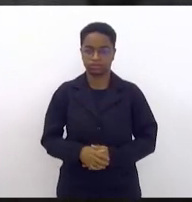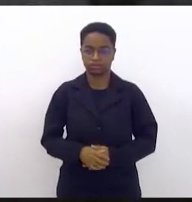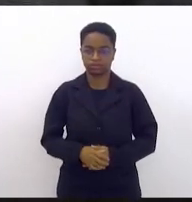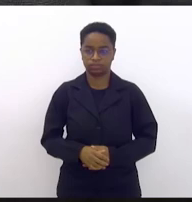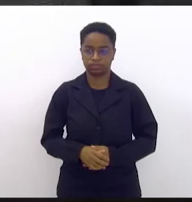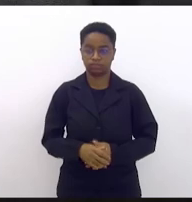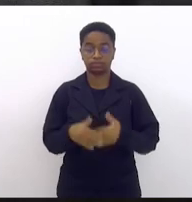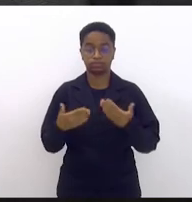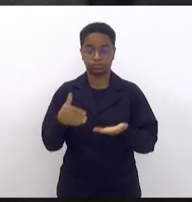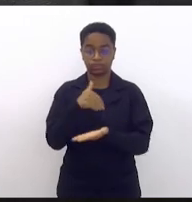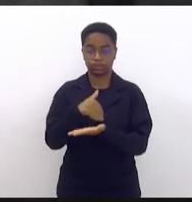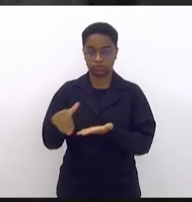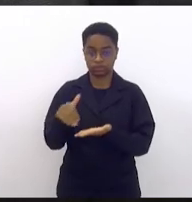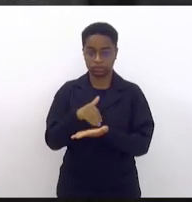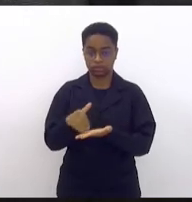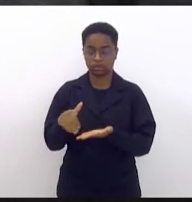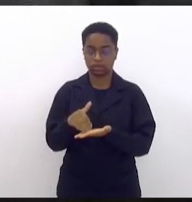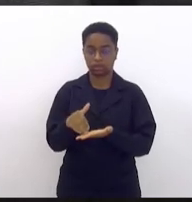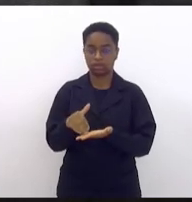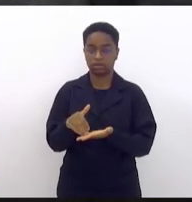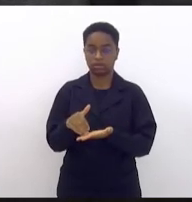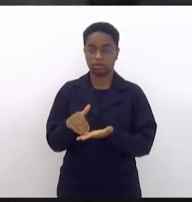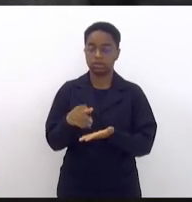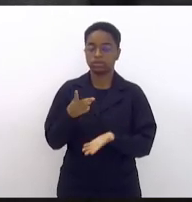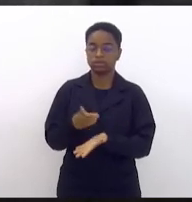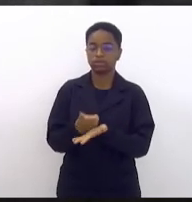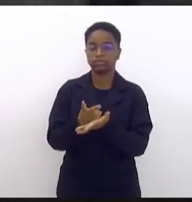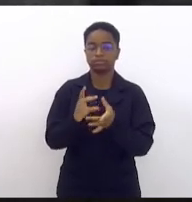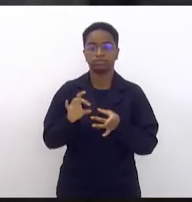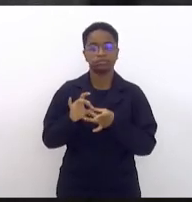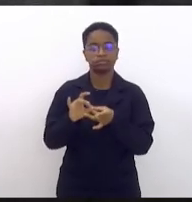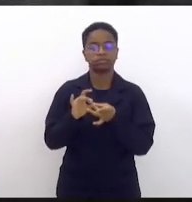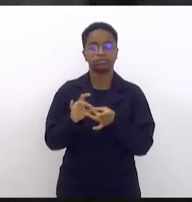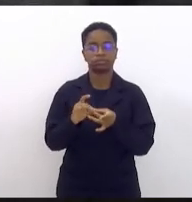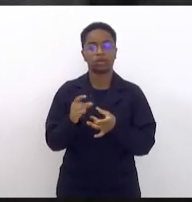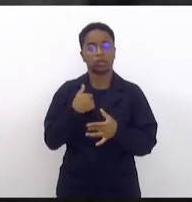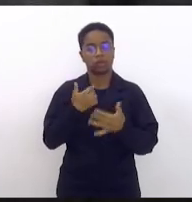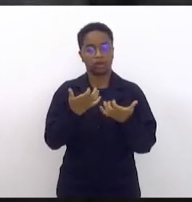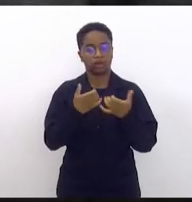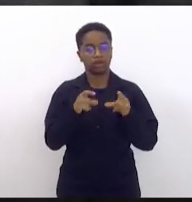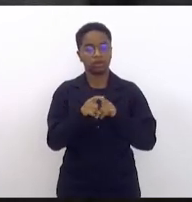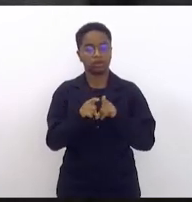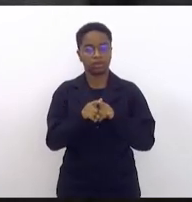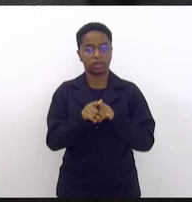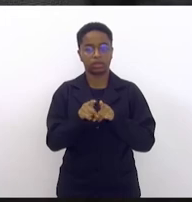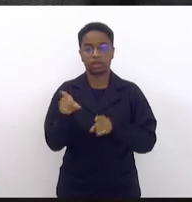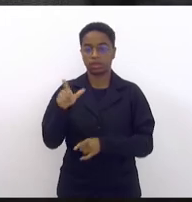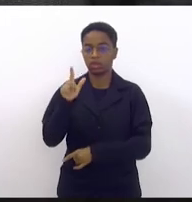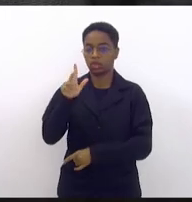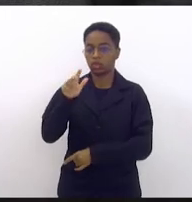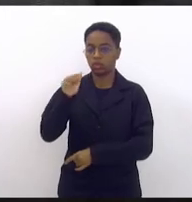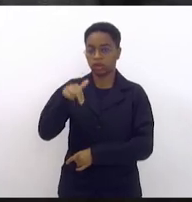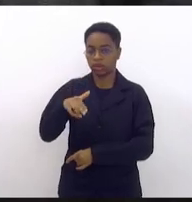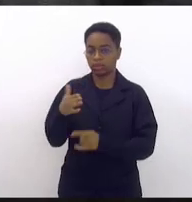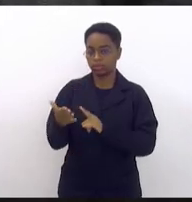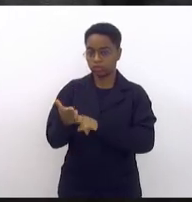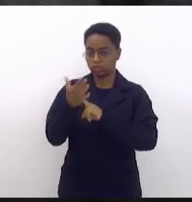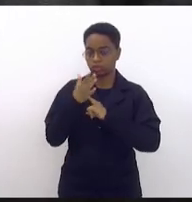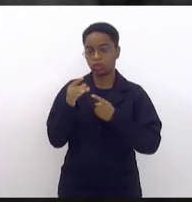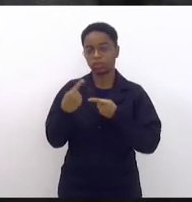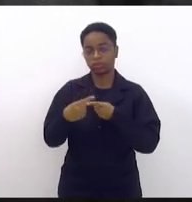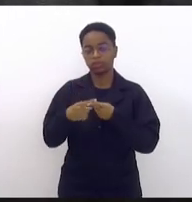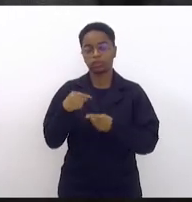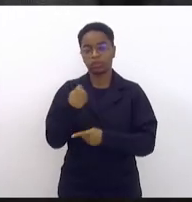a secretaria vai estar em parceria quero aqui foi até uma atenção que o Luan me fez aqui que a gente